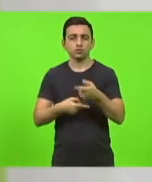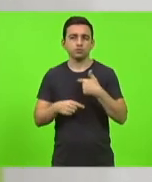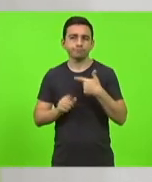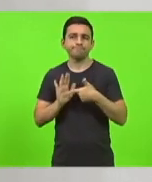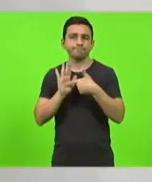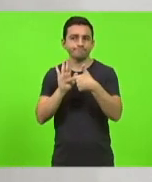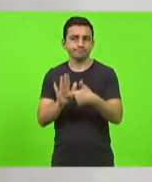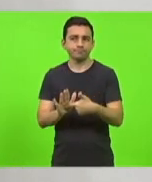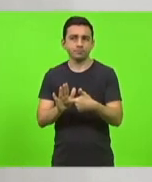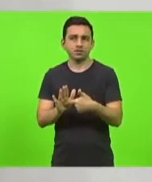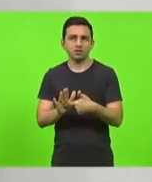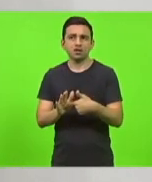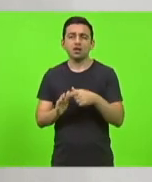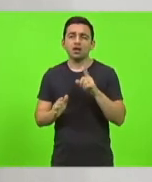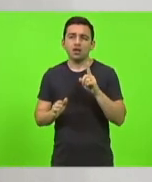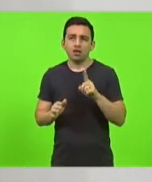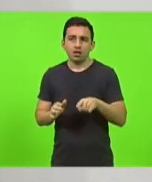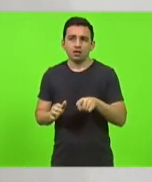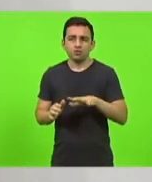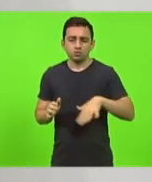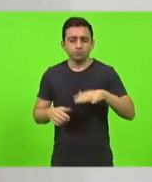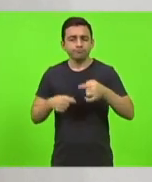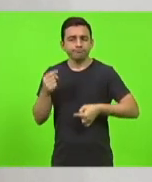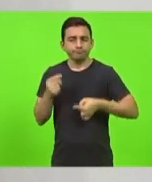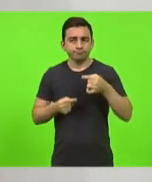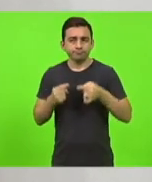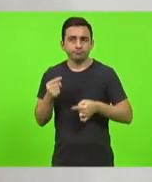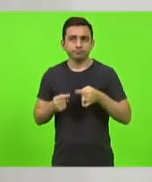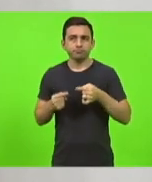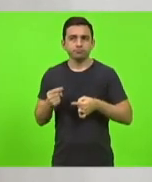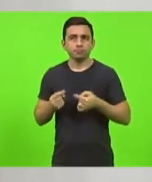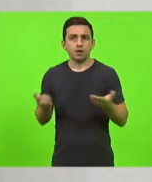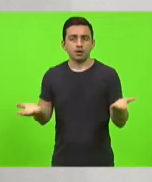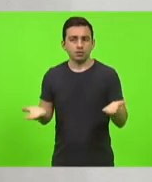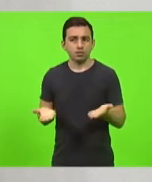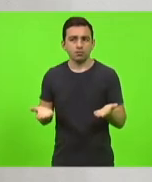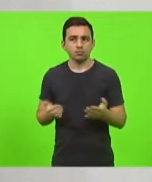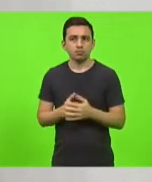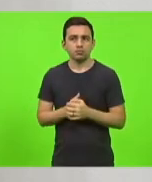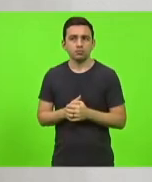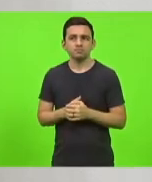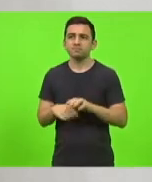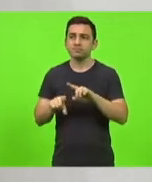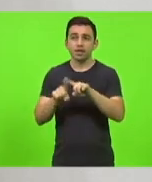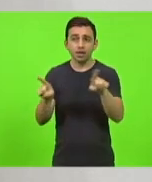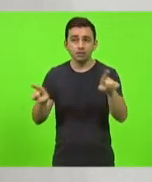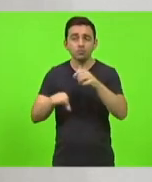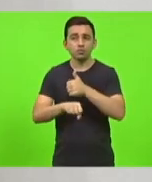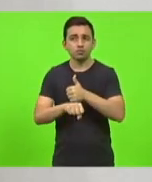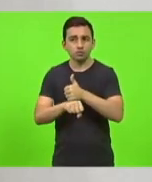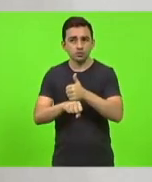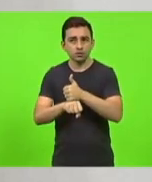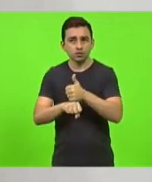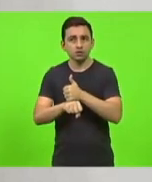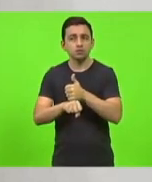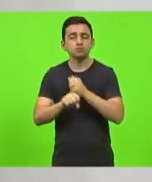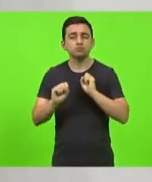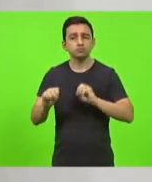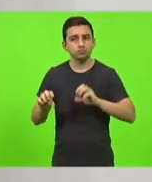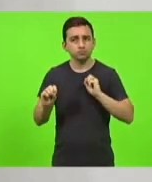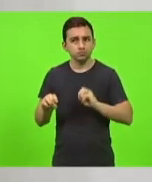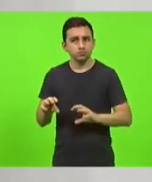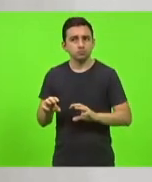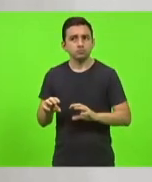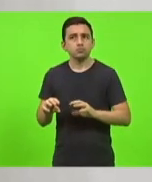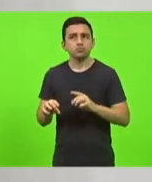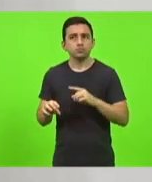Bom, então, esse é o quadro que está em discussão aqui, nesse momento. É para esses profissionais da educação que nós